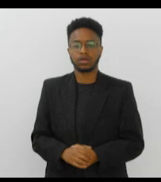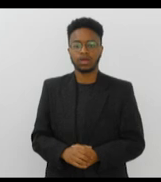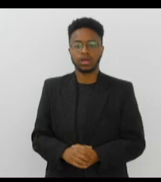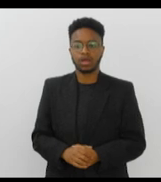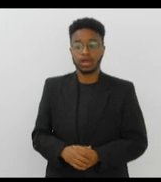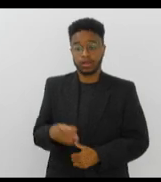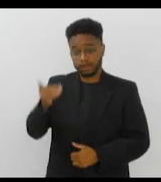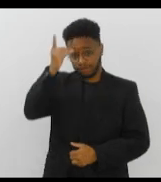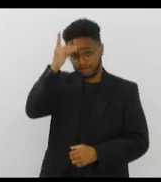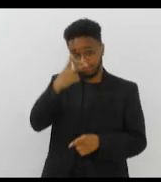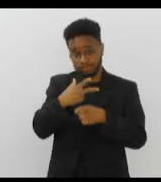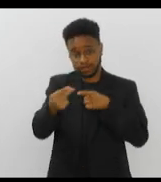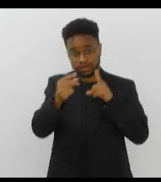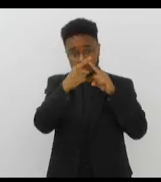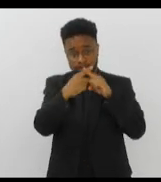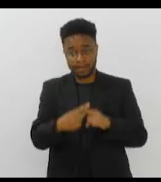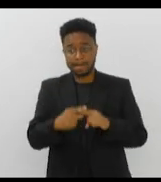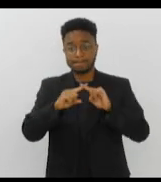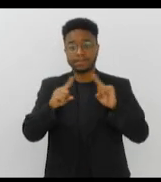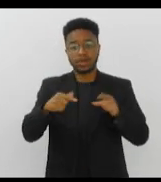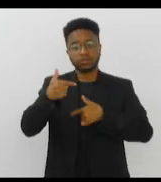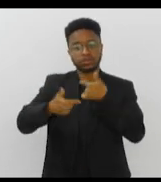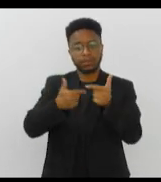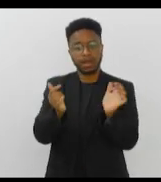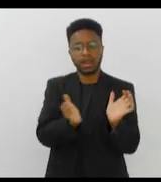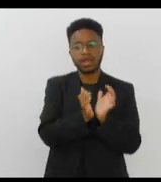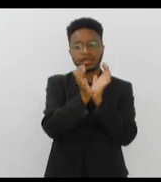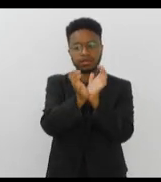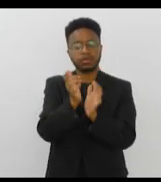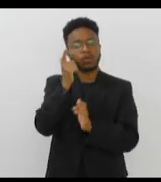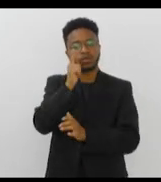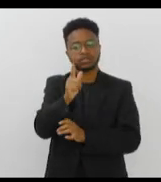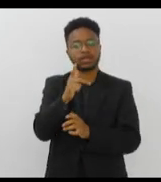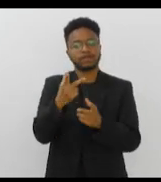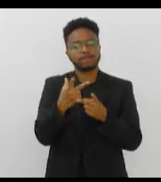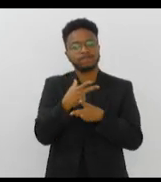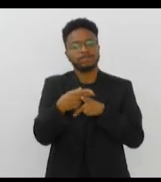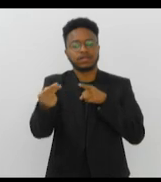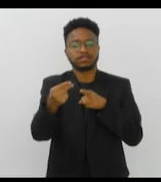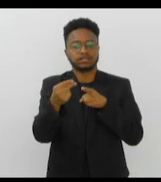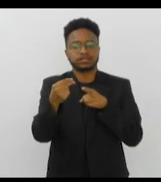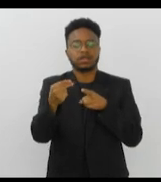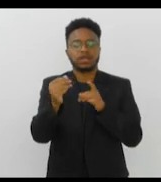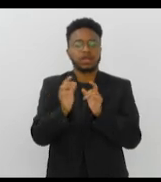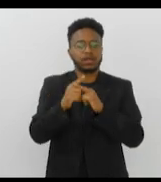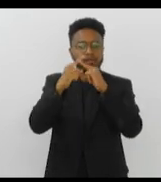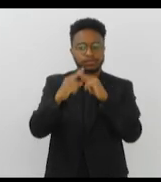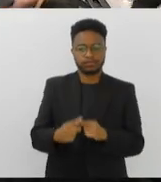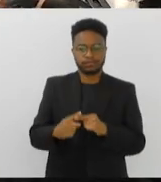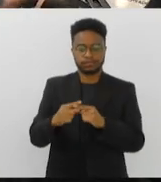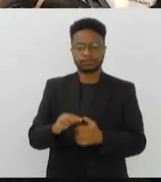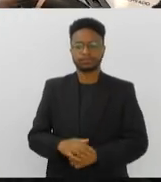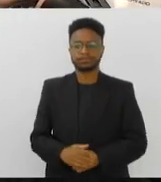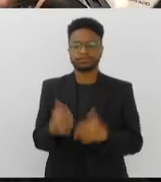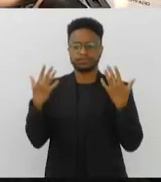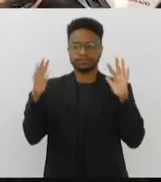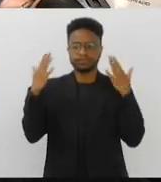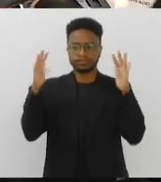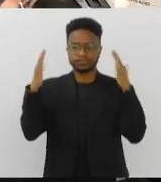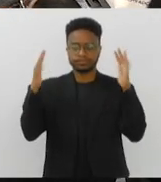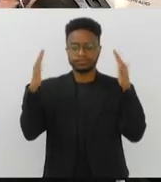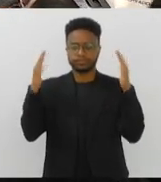jogos, mas só o trabalho em equipe ganha campeonatos. Augusto Cury.